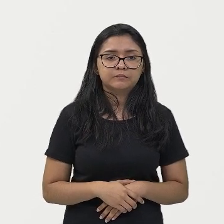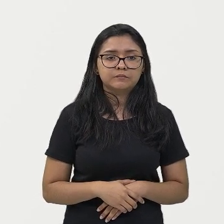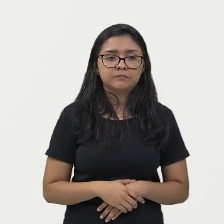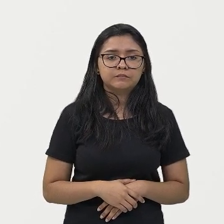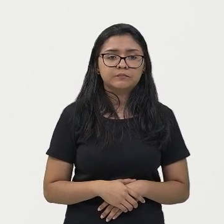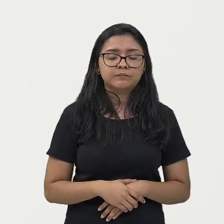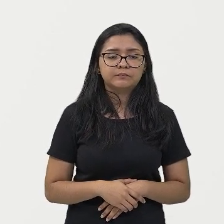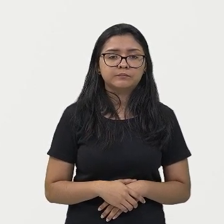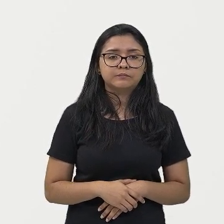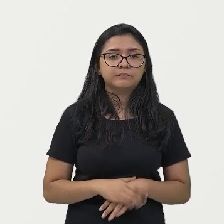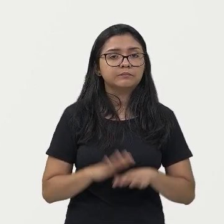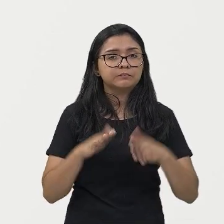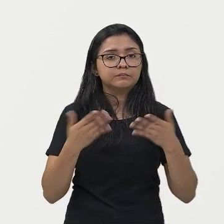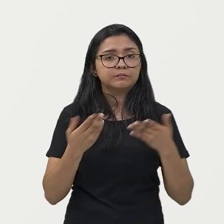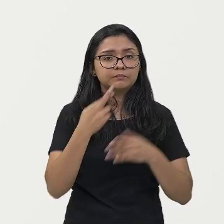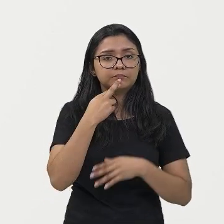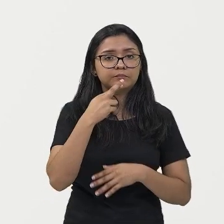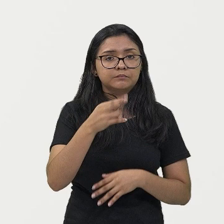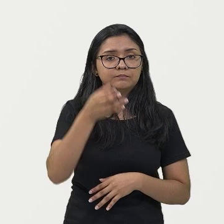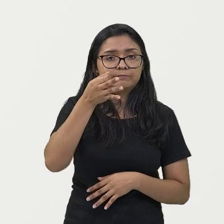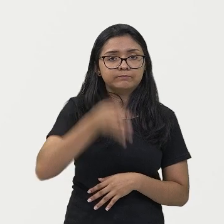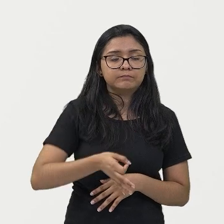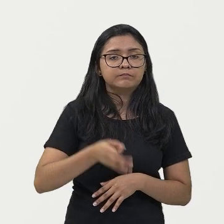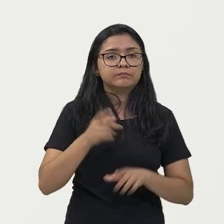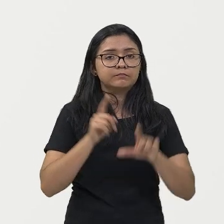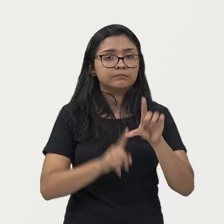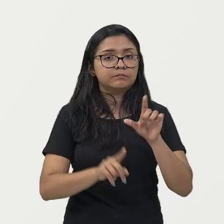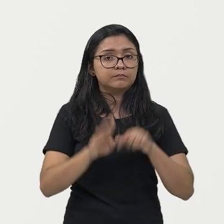homogênea. Então, é a letra B.